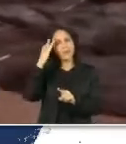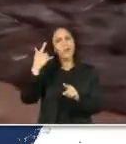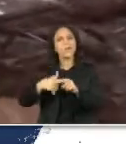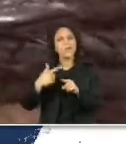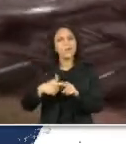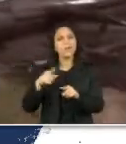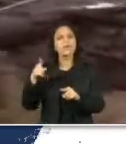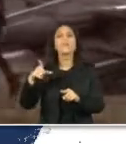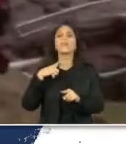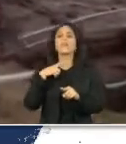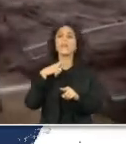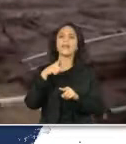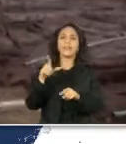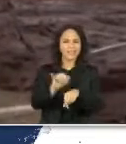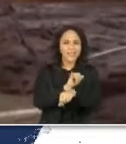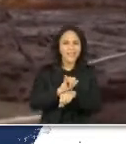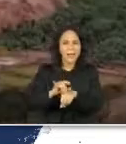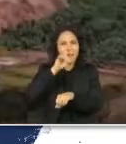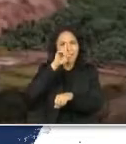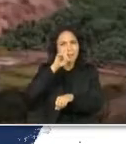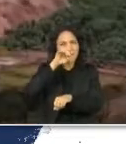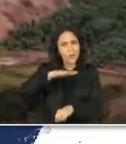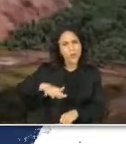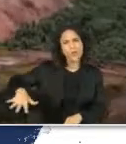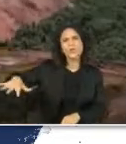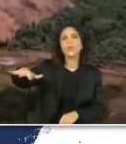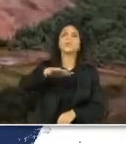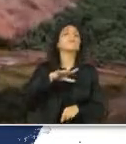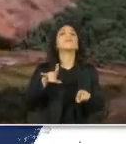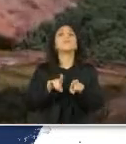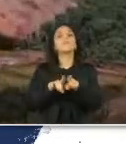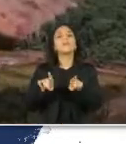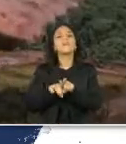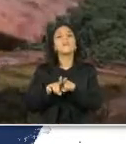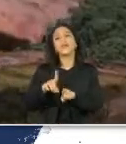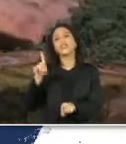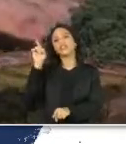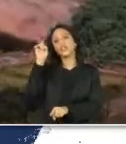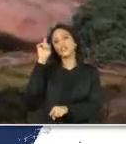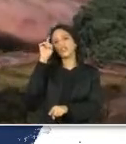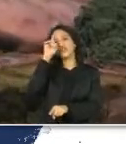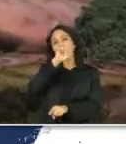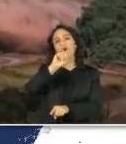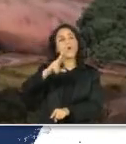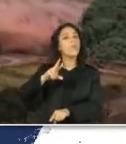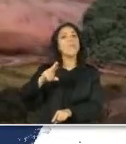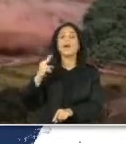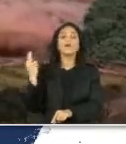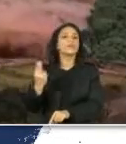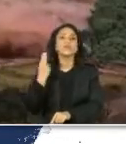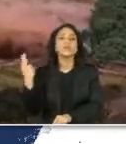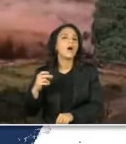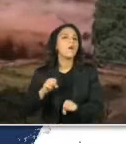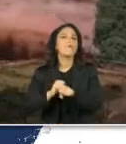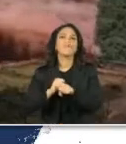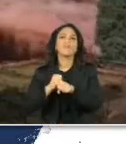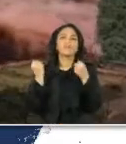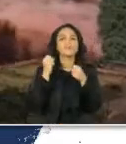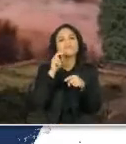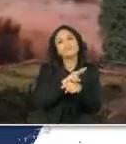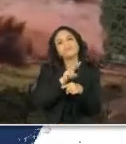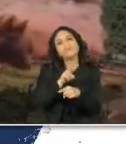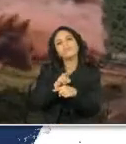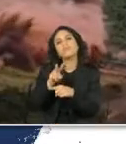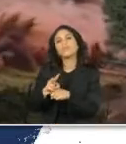no pós-rompimento da barragem, previamente, com o acesso que eles tinham às informações, nada foi feito. Não